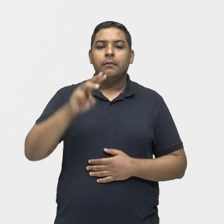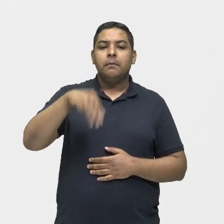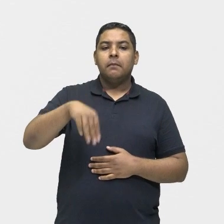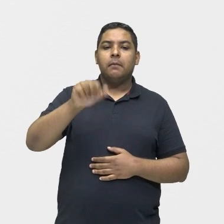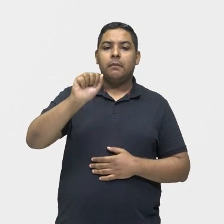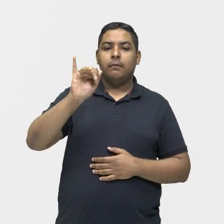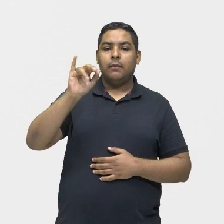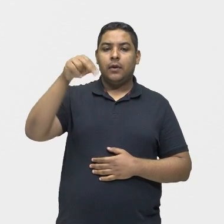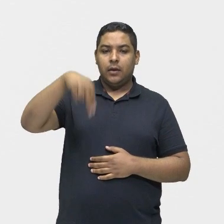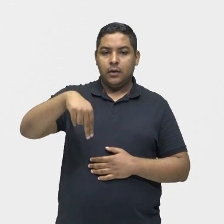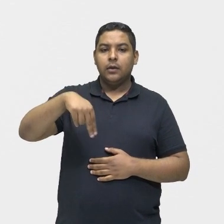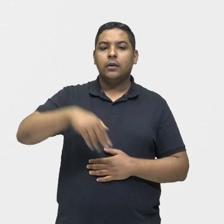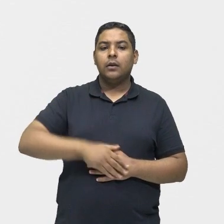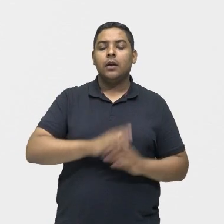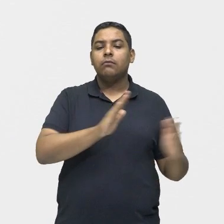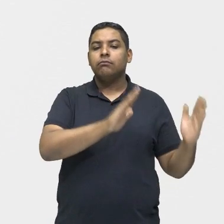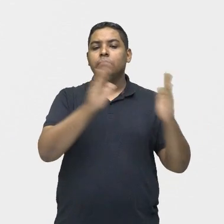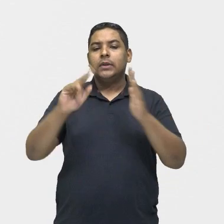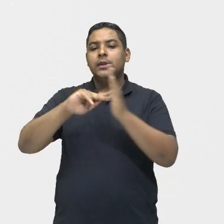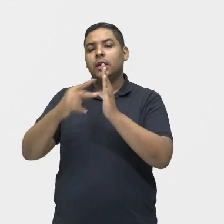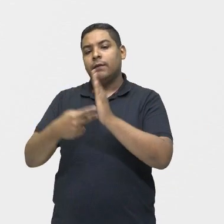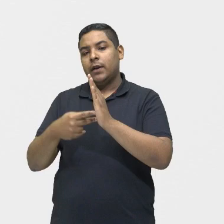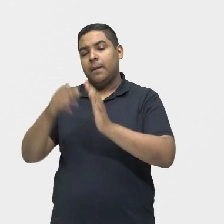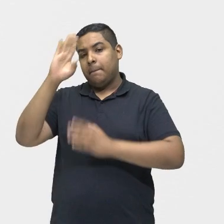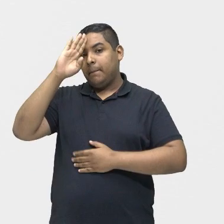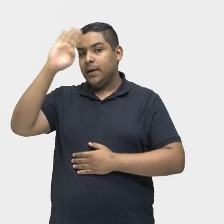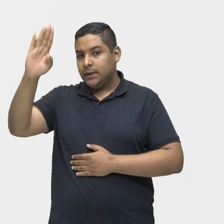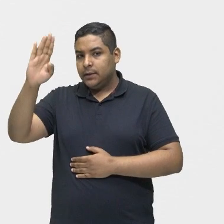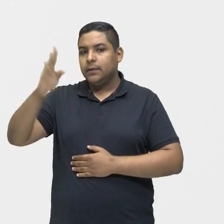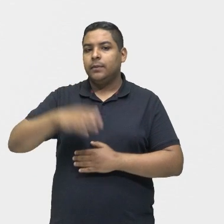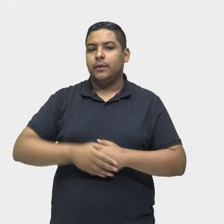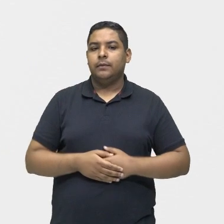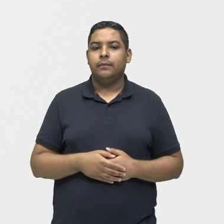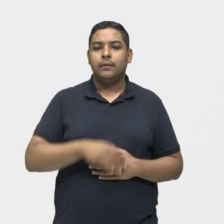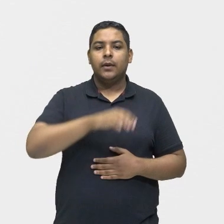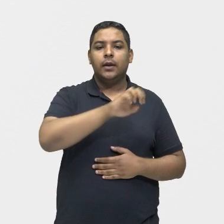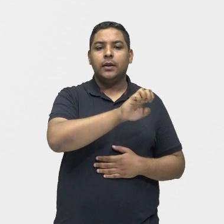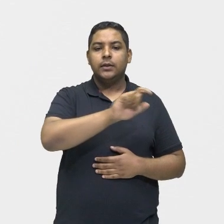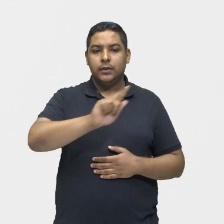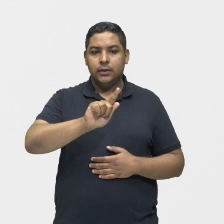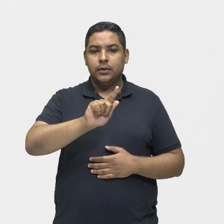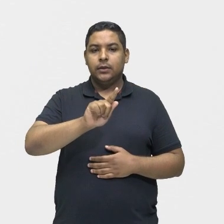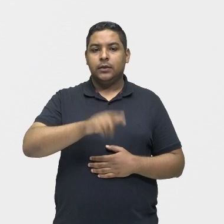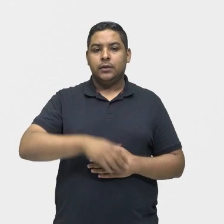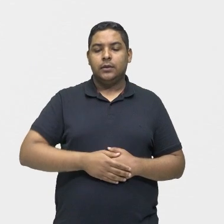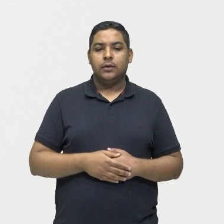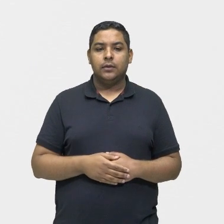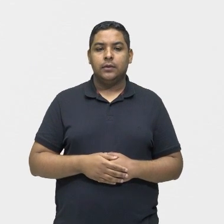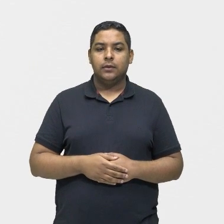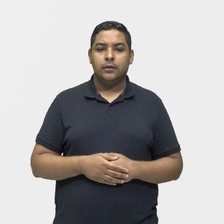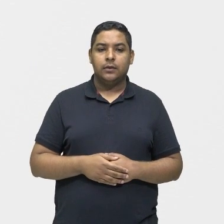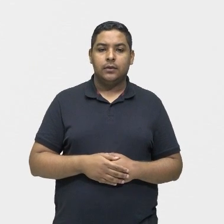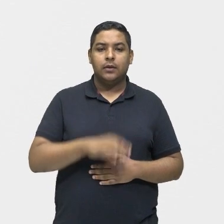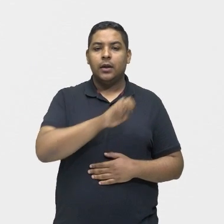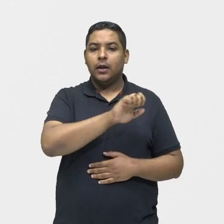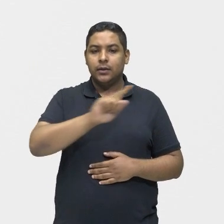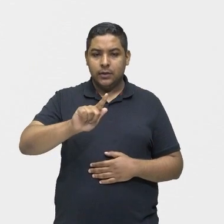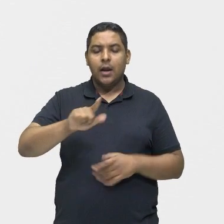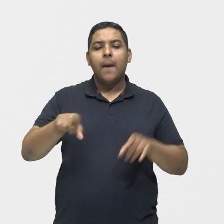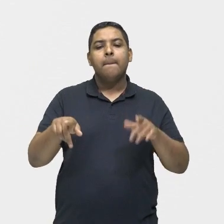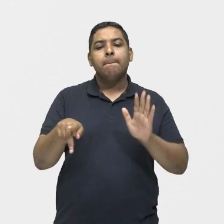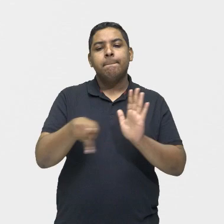é um adjective, que significa principal. E de é uma palavrinha, gente, que vem do latim,